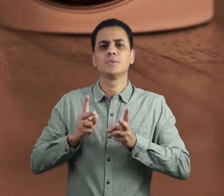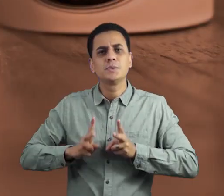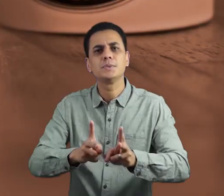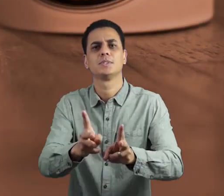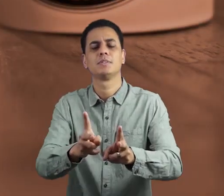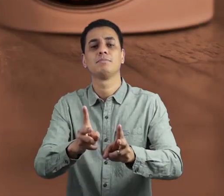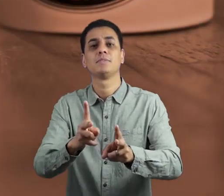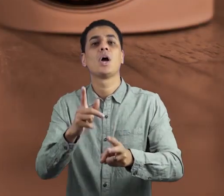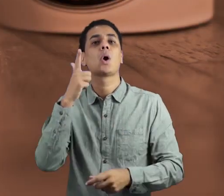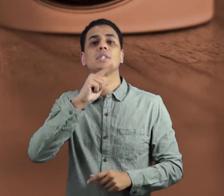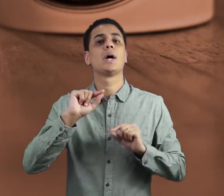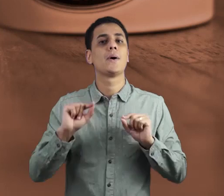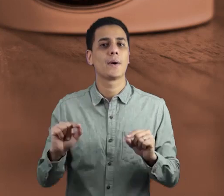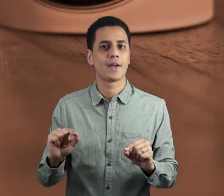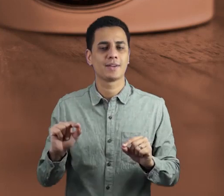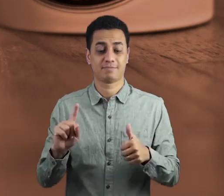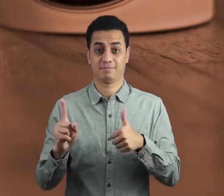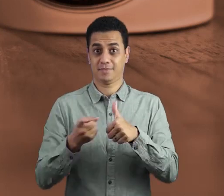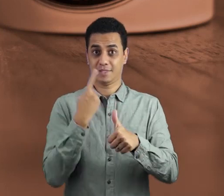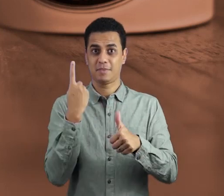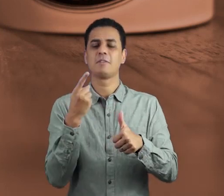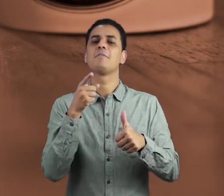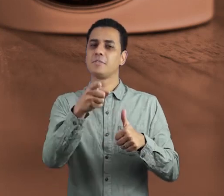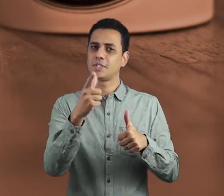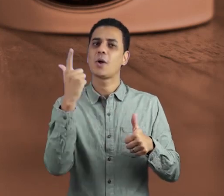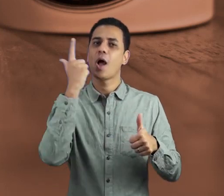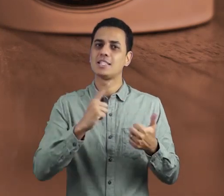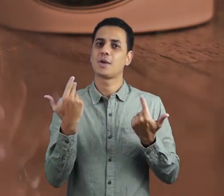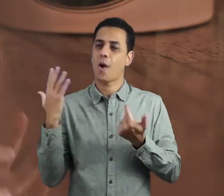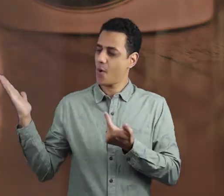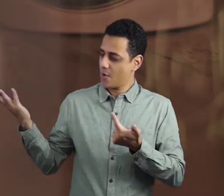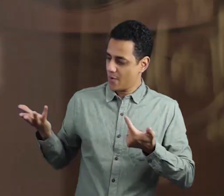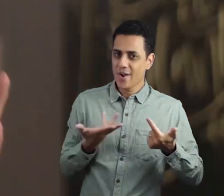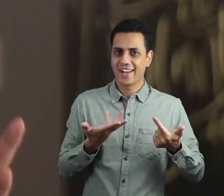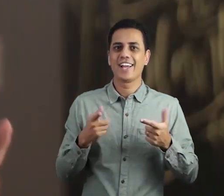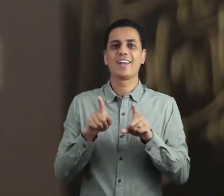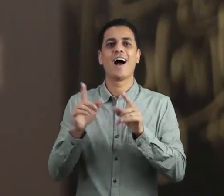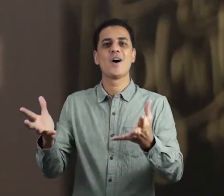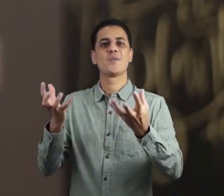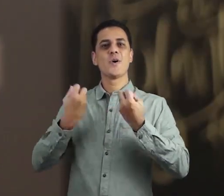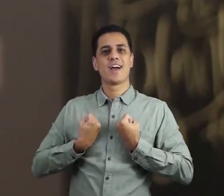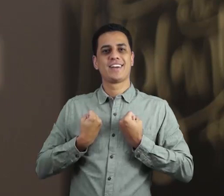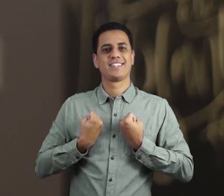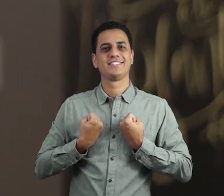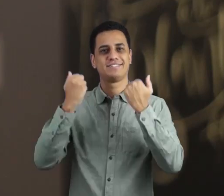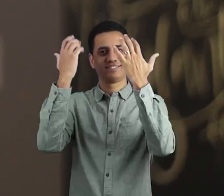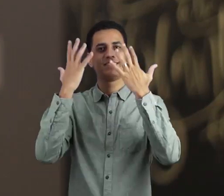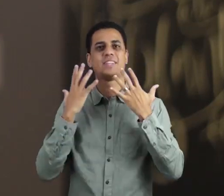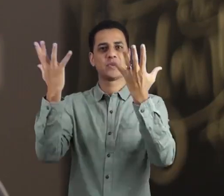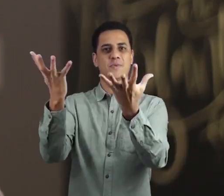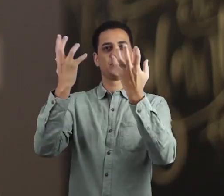nós consideramos felizes aqueles que mostraram perseverança. Ele vai falar sobre Jó, que por ter perseverado,